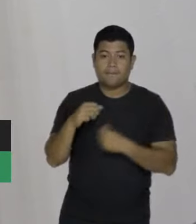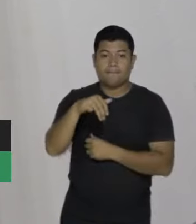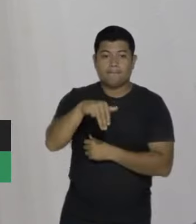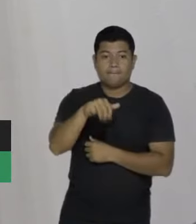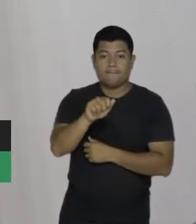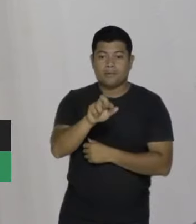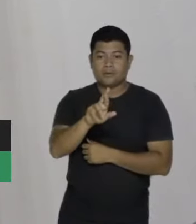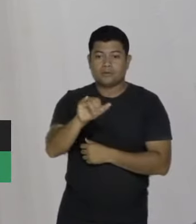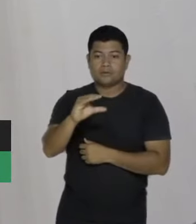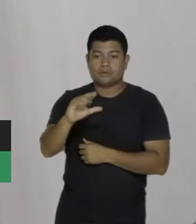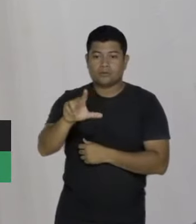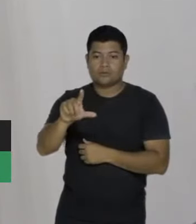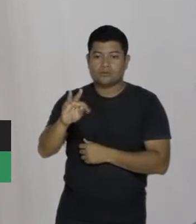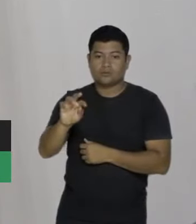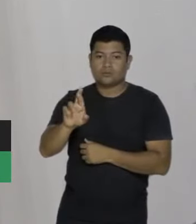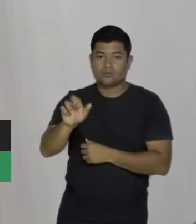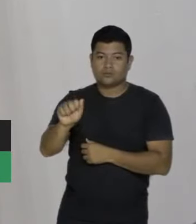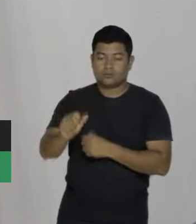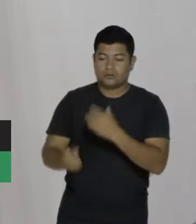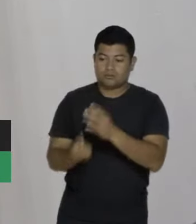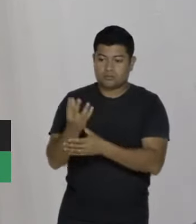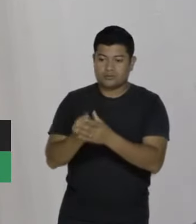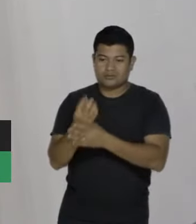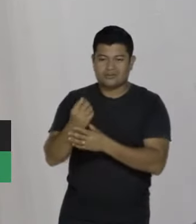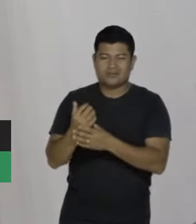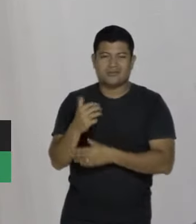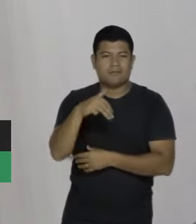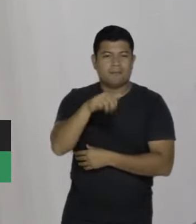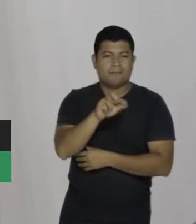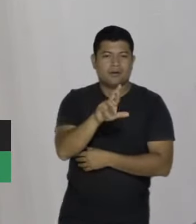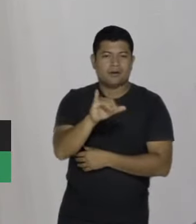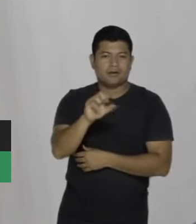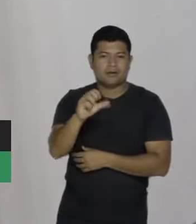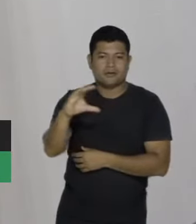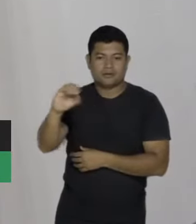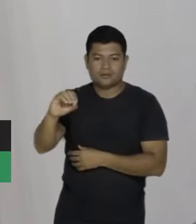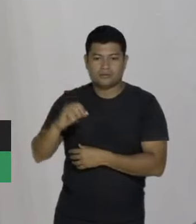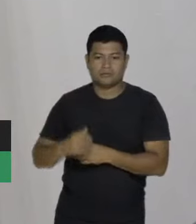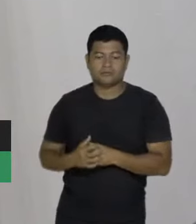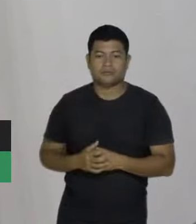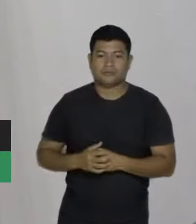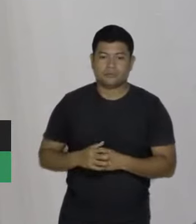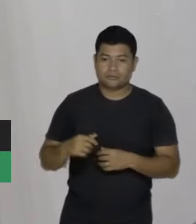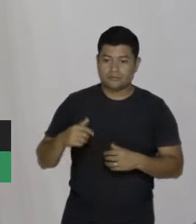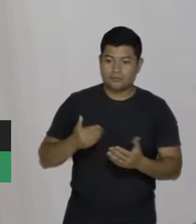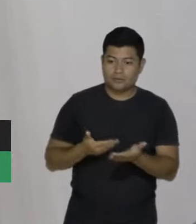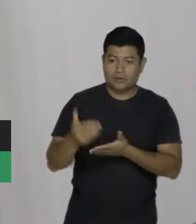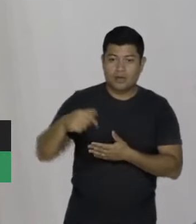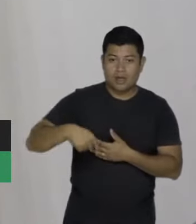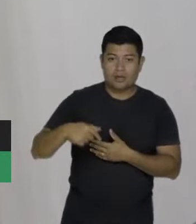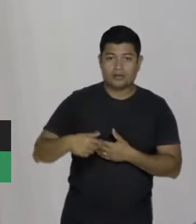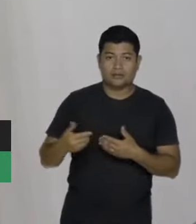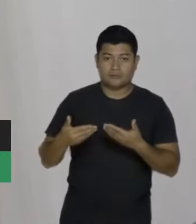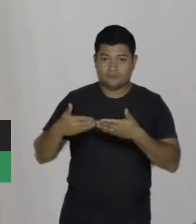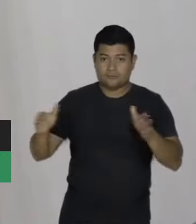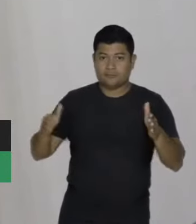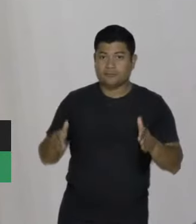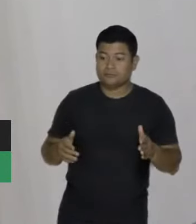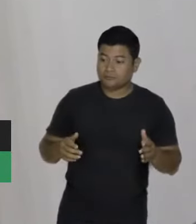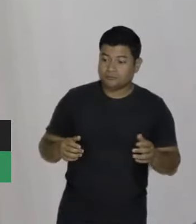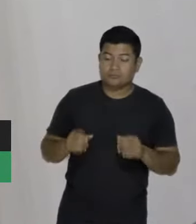Catarina. Criou-se, então, uma grande expectativa pela abertura de mais esse mercado aqui em nosso estado, esse canal de